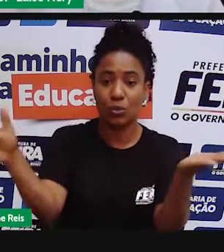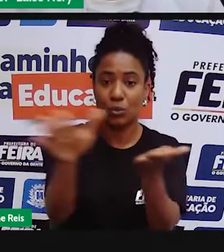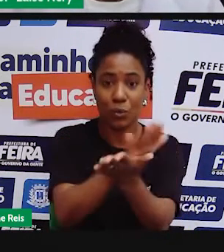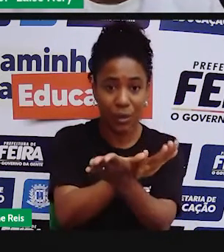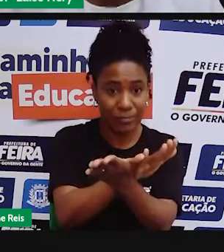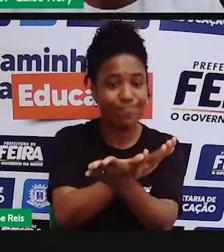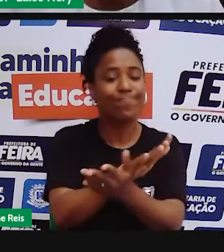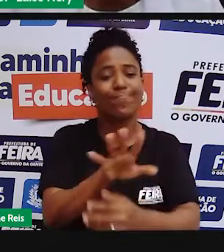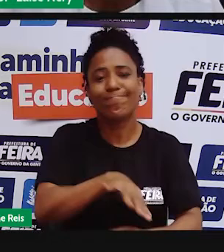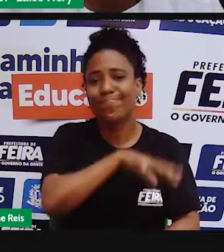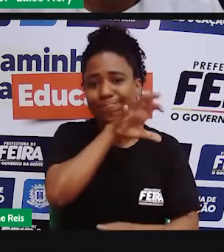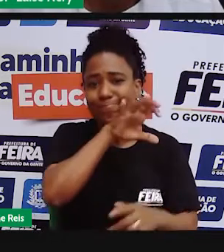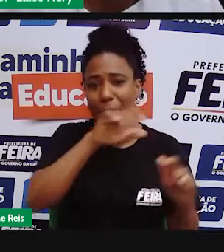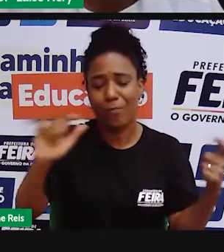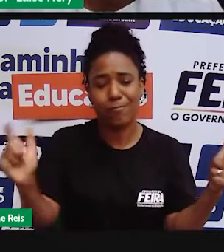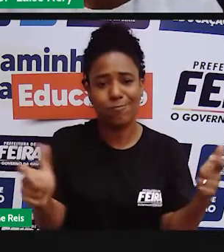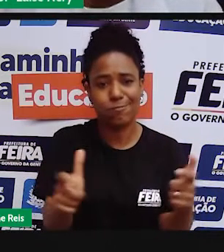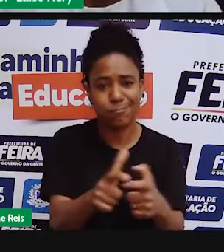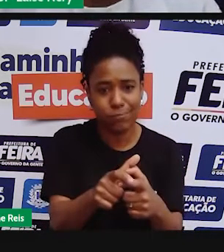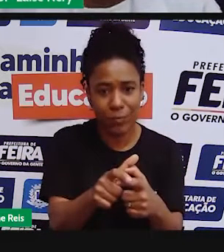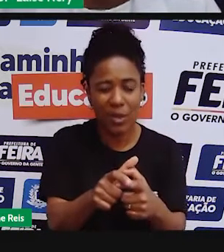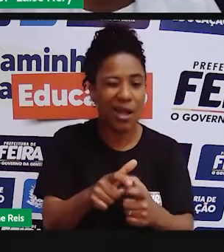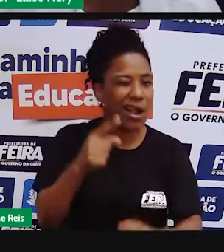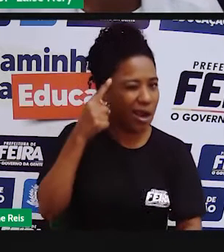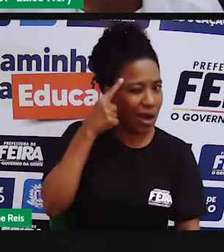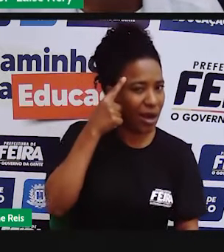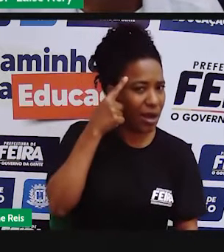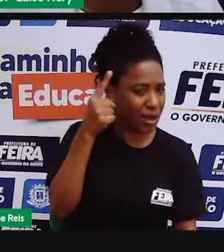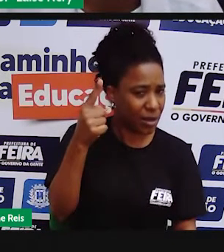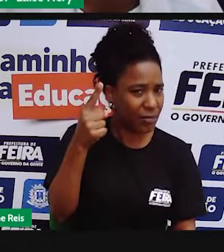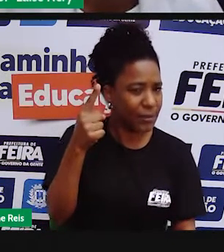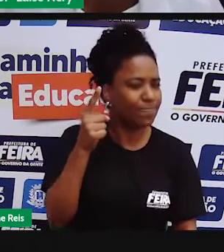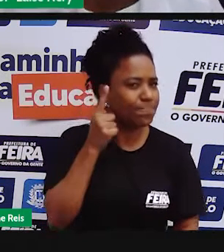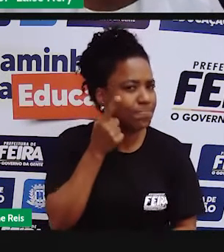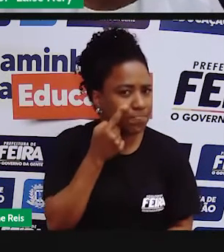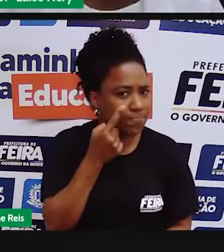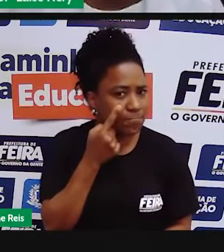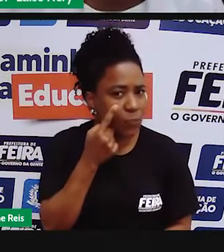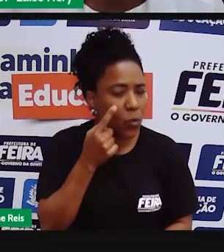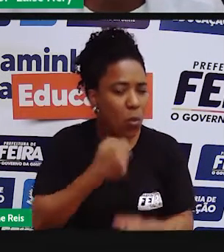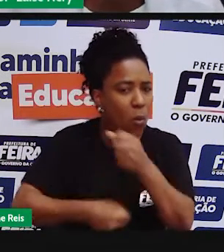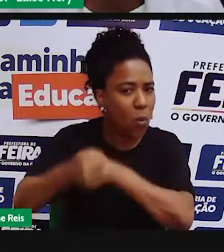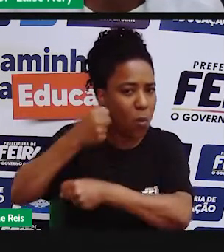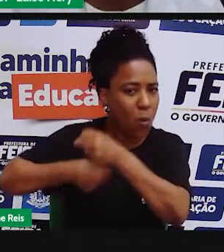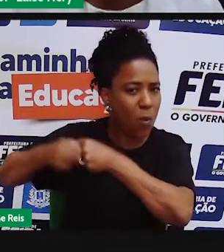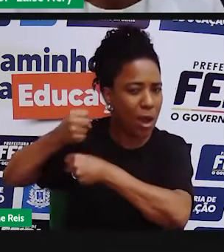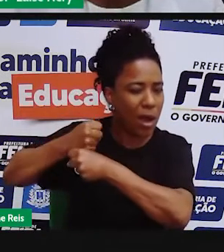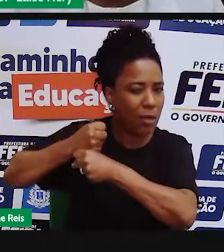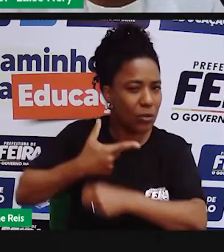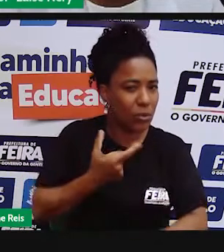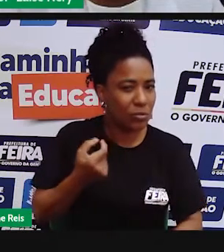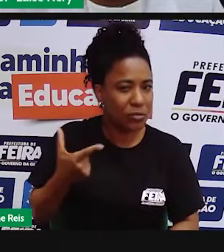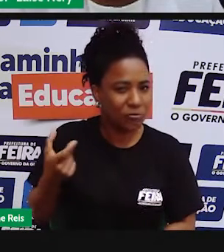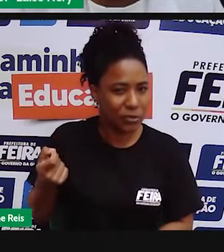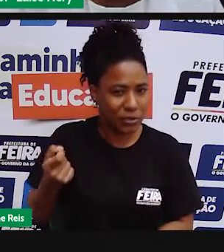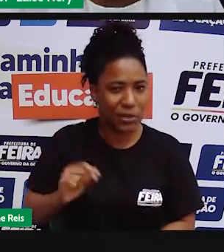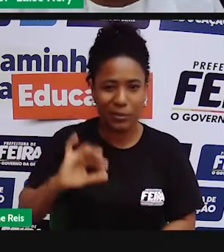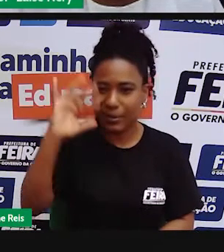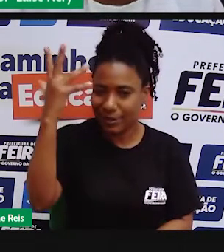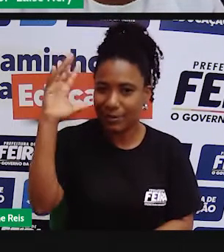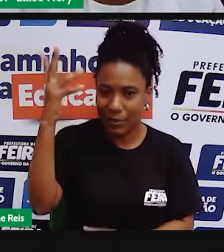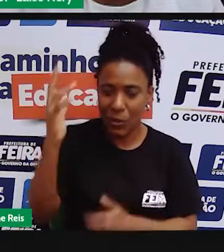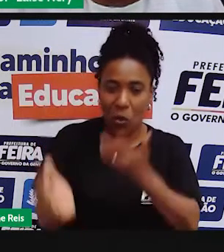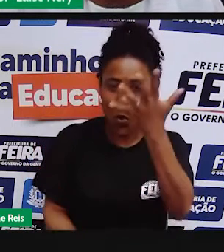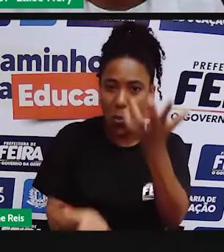nosso planeta. Eu não sei se vocês se lembram, mas no ano de 2020 houve aquelas queimadas,